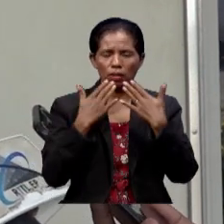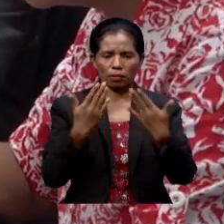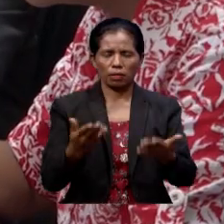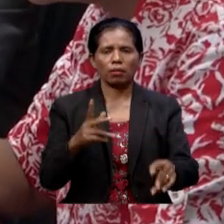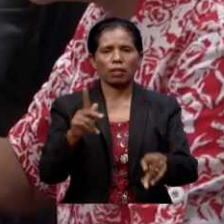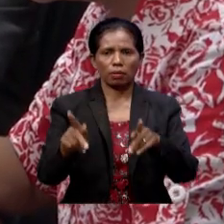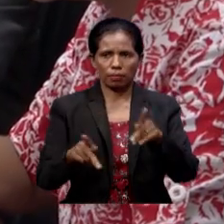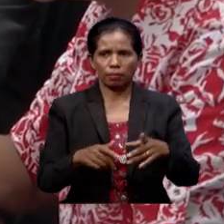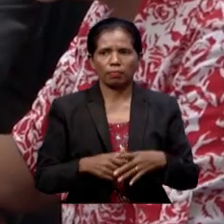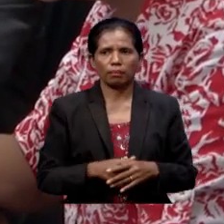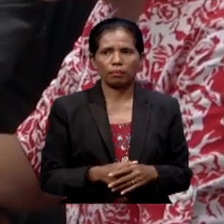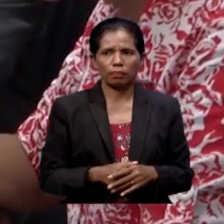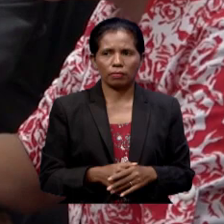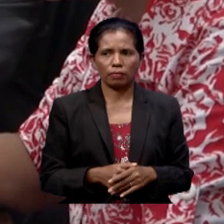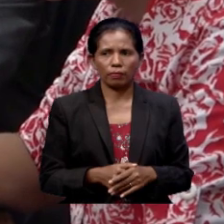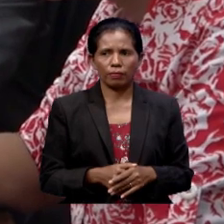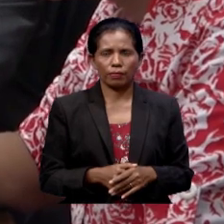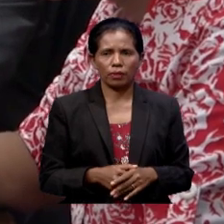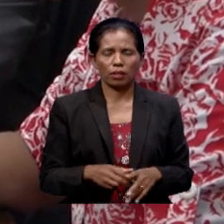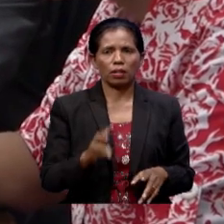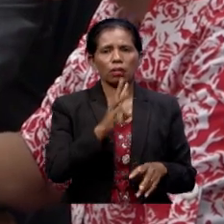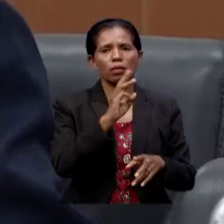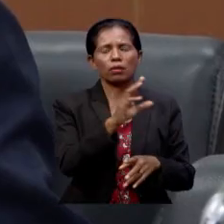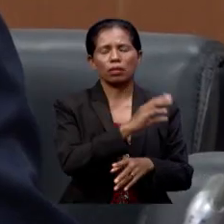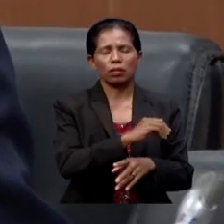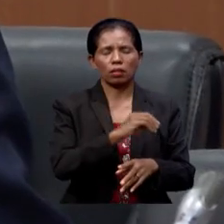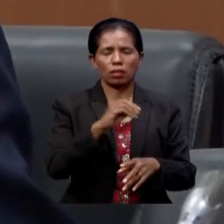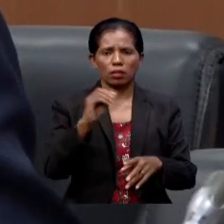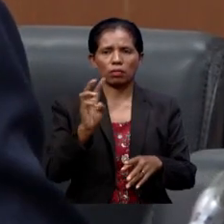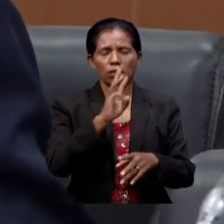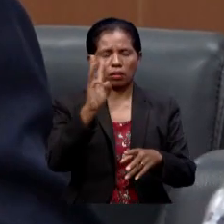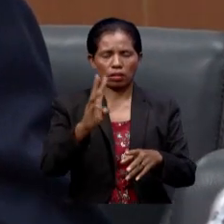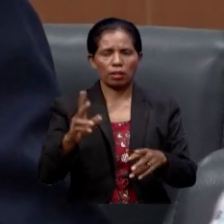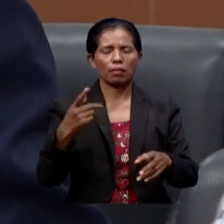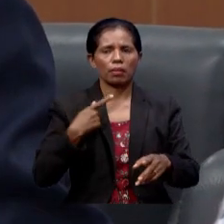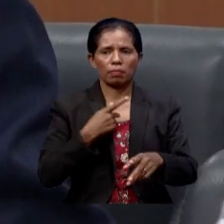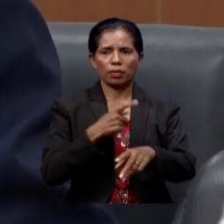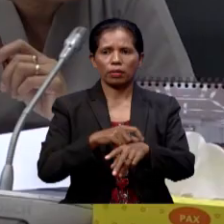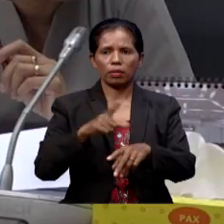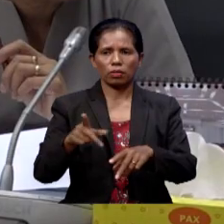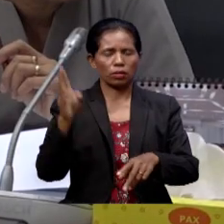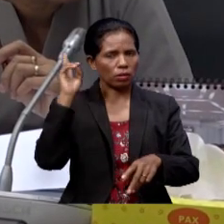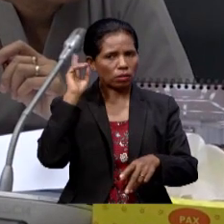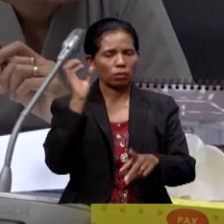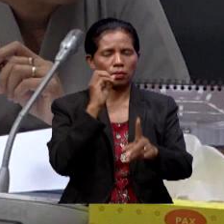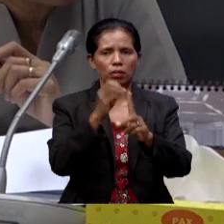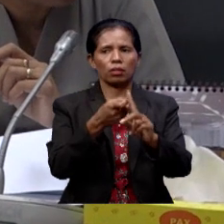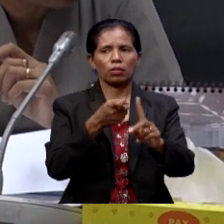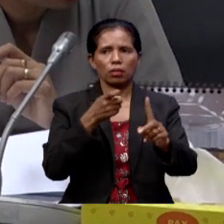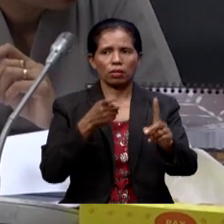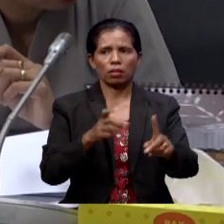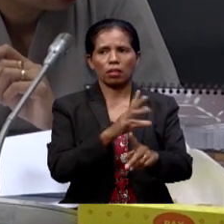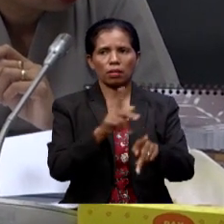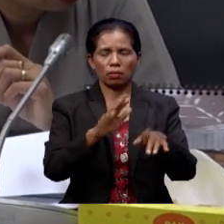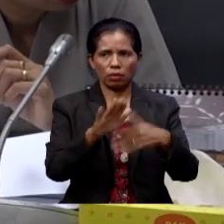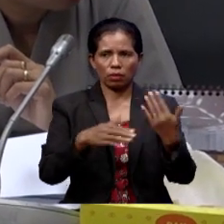favor, né? Enquanto a quarta nemos, Comissão A, Parlamento Nacional, halou na audiência pública, rodirou na opinião husi entidade relevante